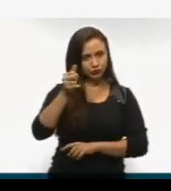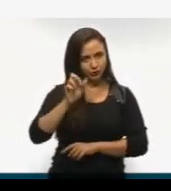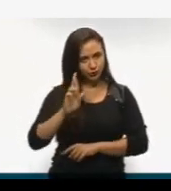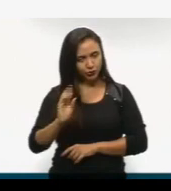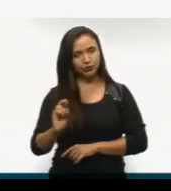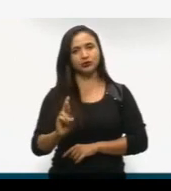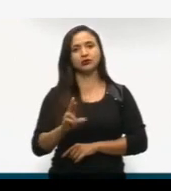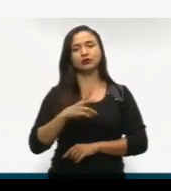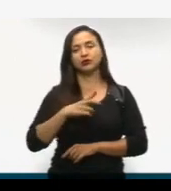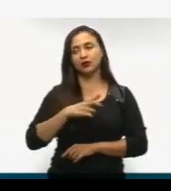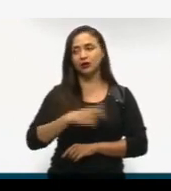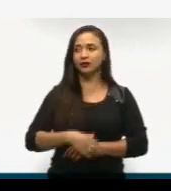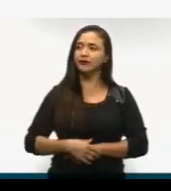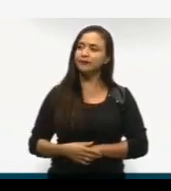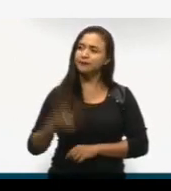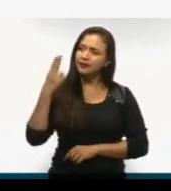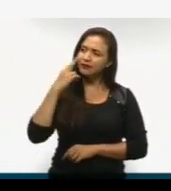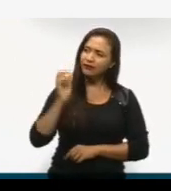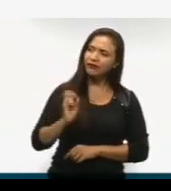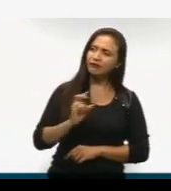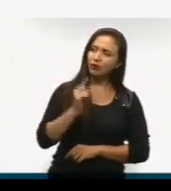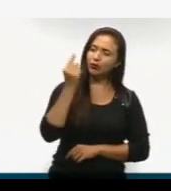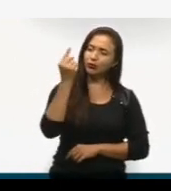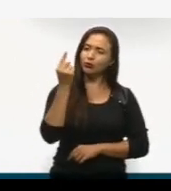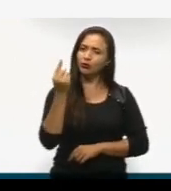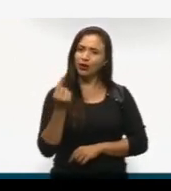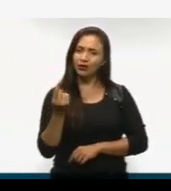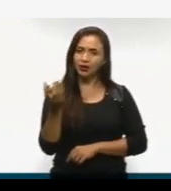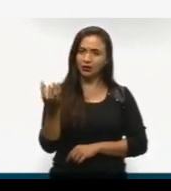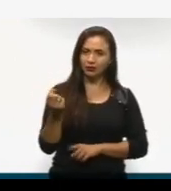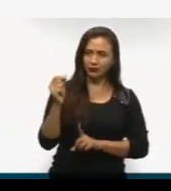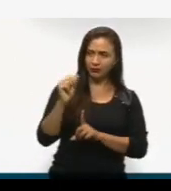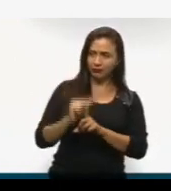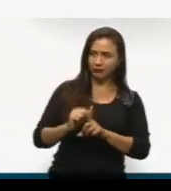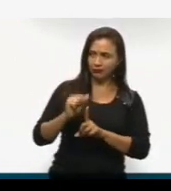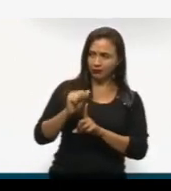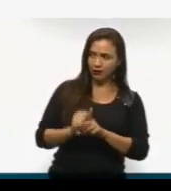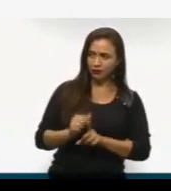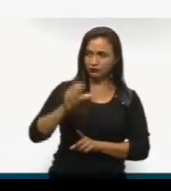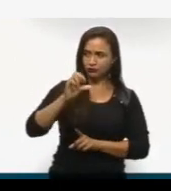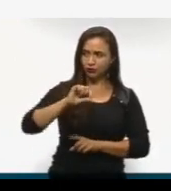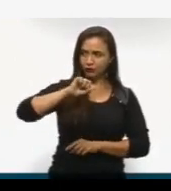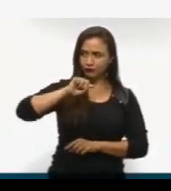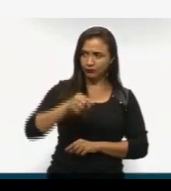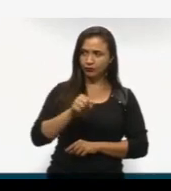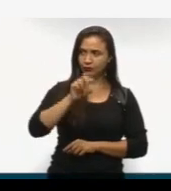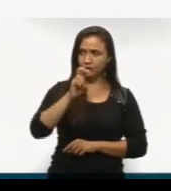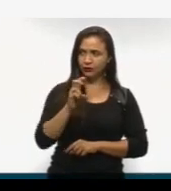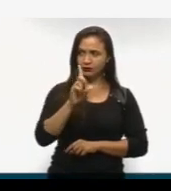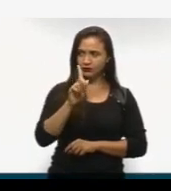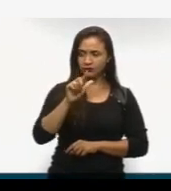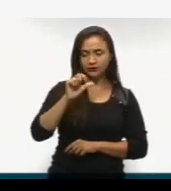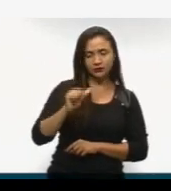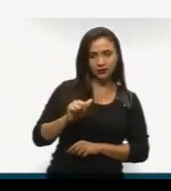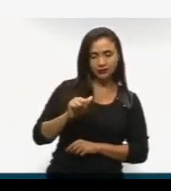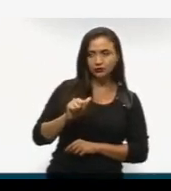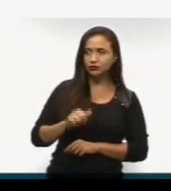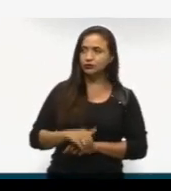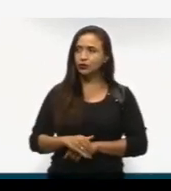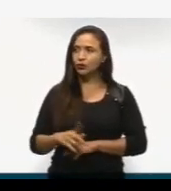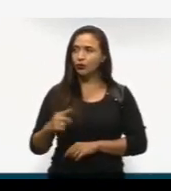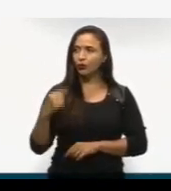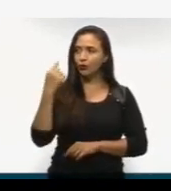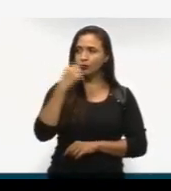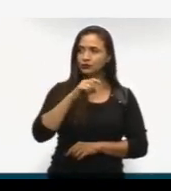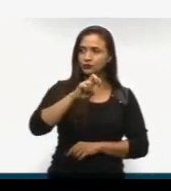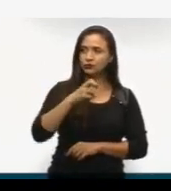o valor da unidade. Então, recebe por mês, recebe 9.517 por mês e horista,